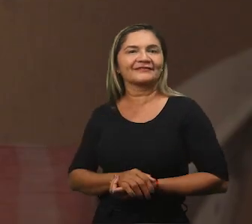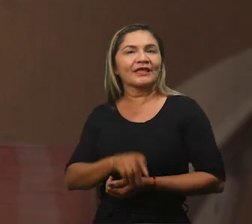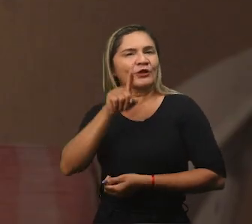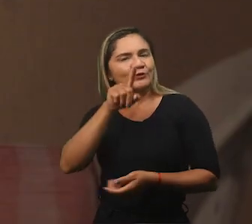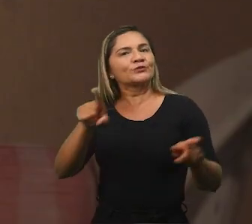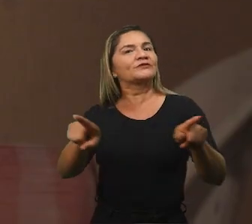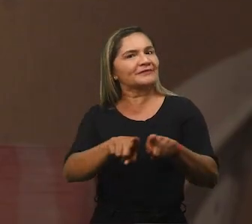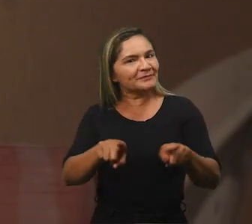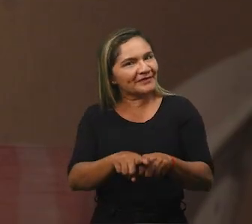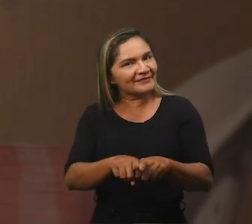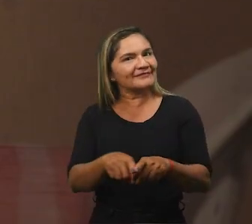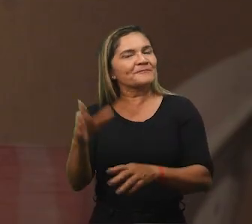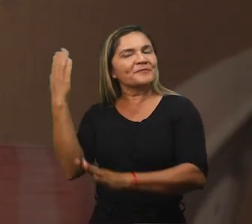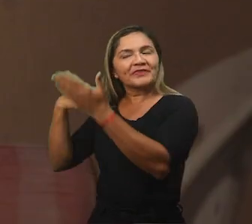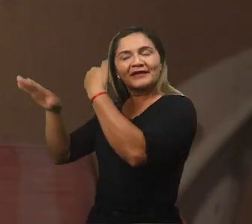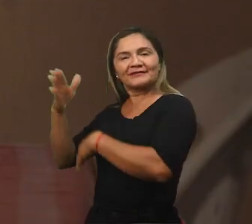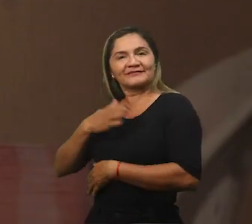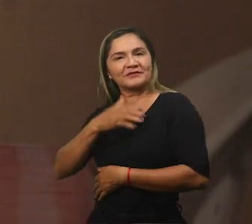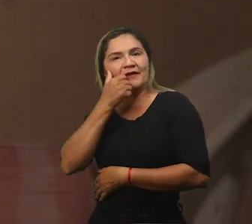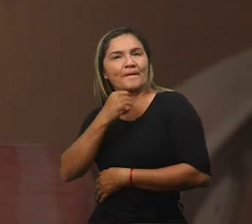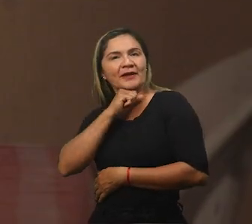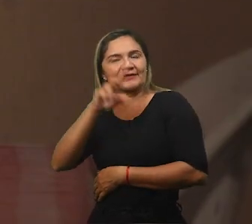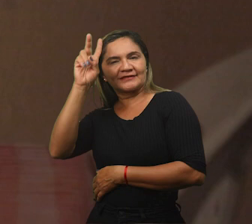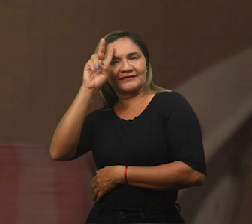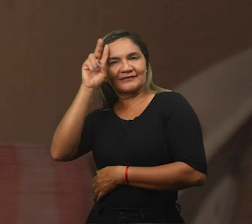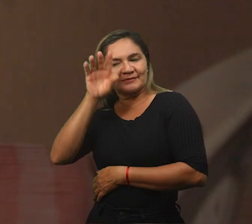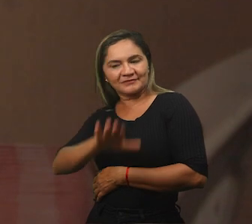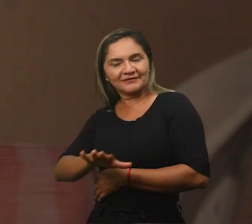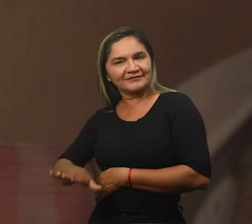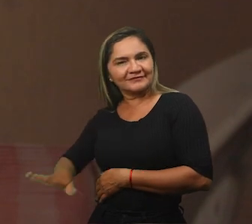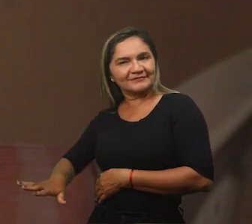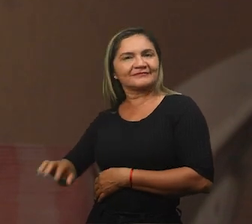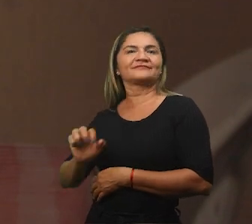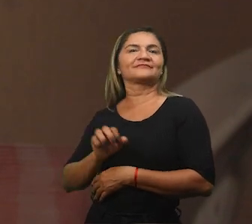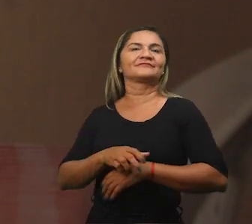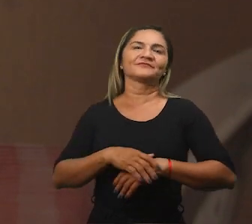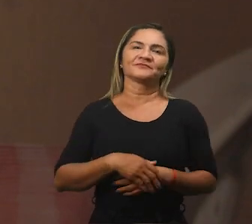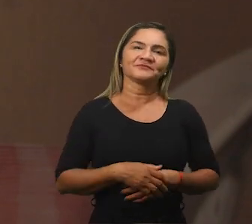Até você com isso, minha mãe também vivia contando essas historinhas pra criancinha.